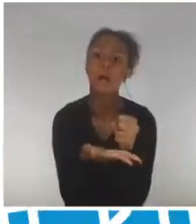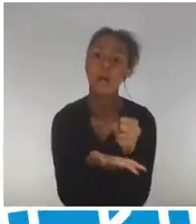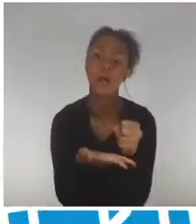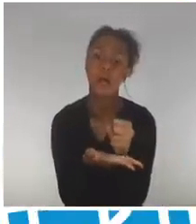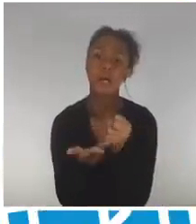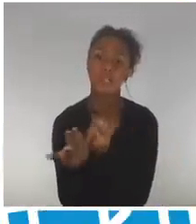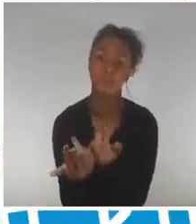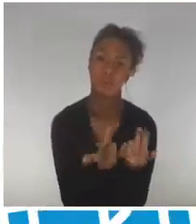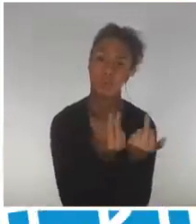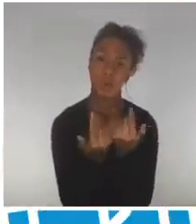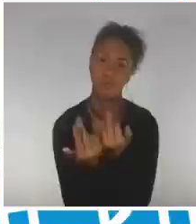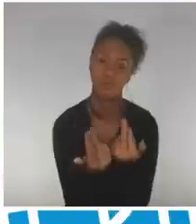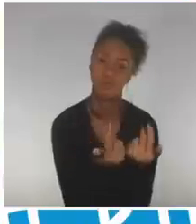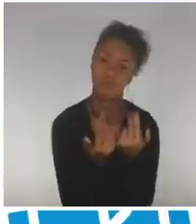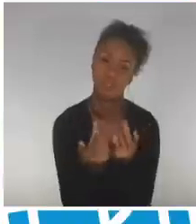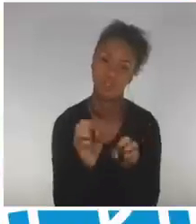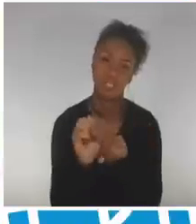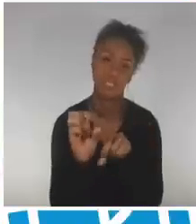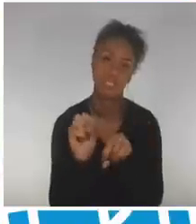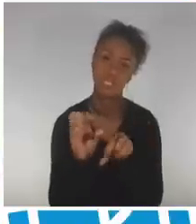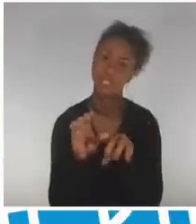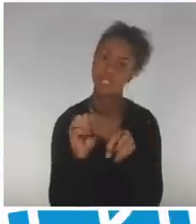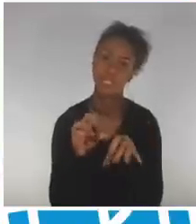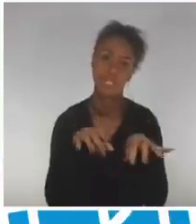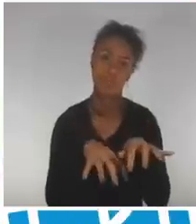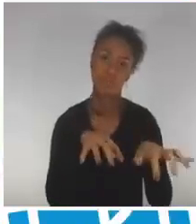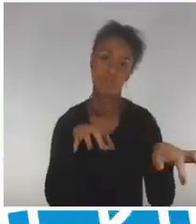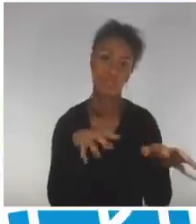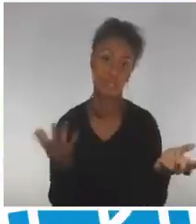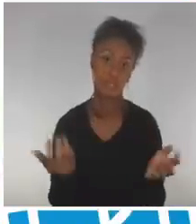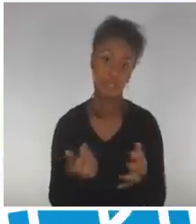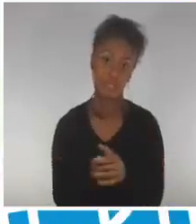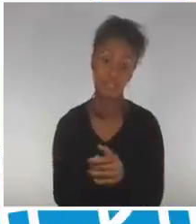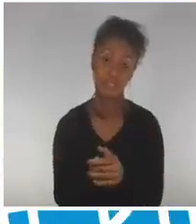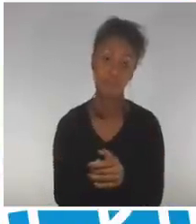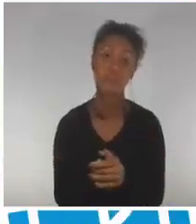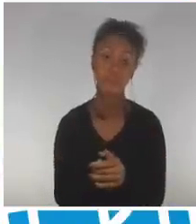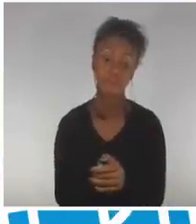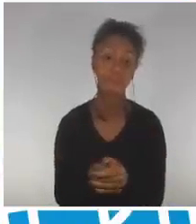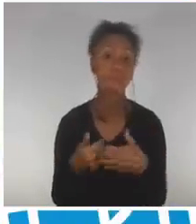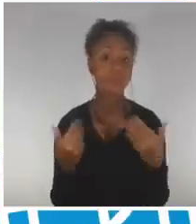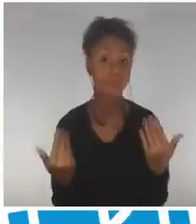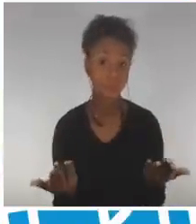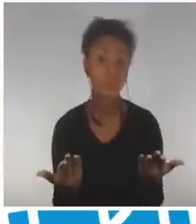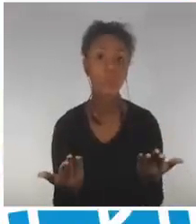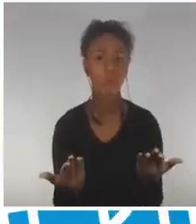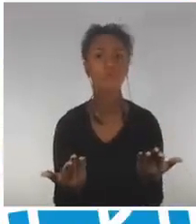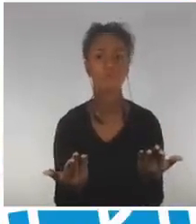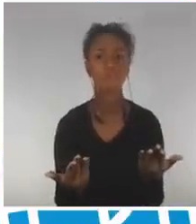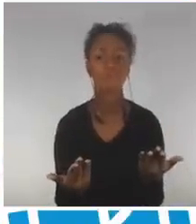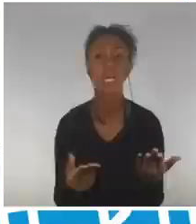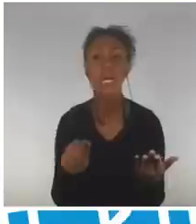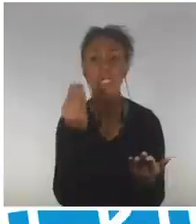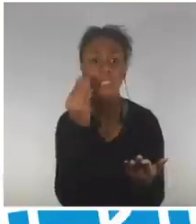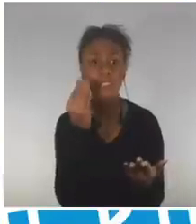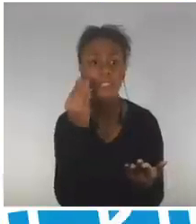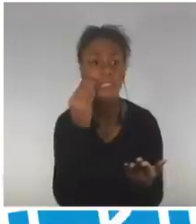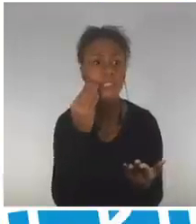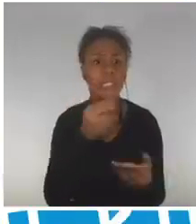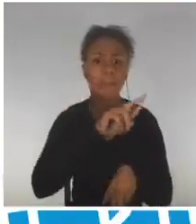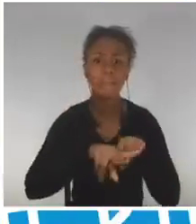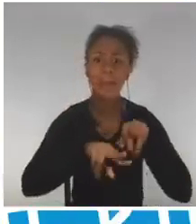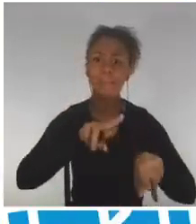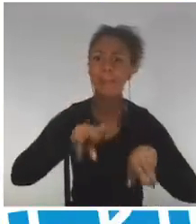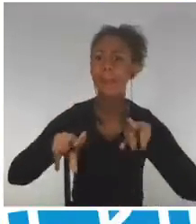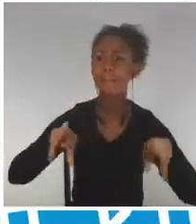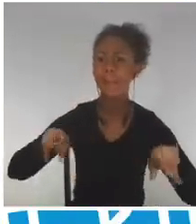igualitário de oferta de ensino não presencial. Então, as condições foram as mais diversas possíveis, né? Redes que